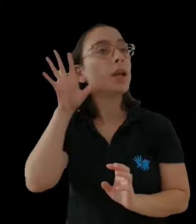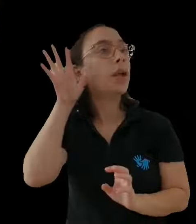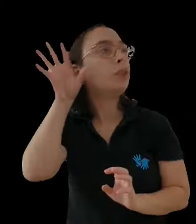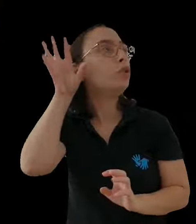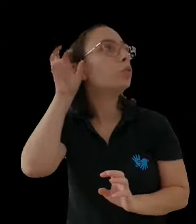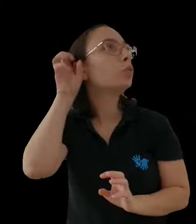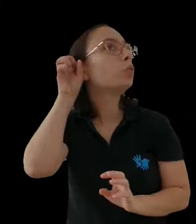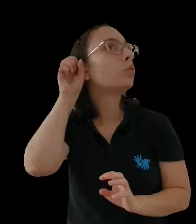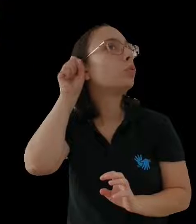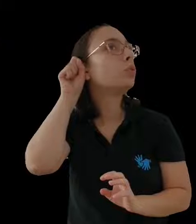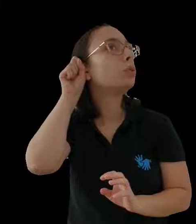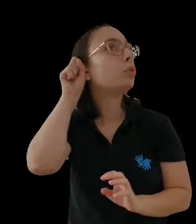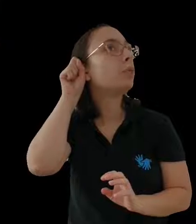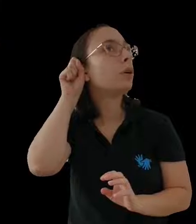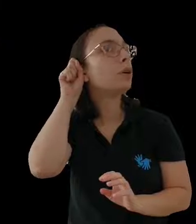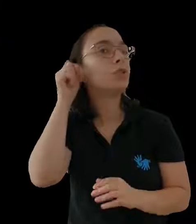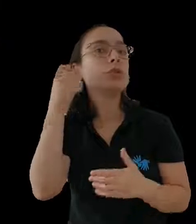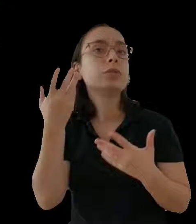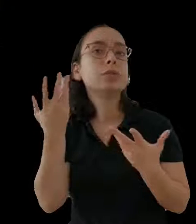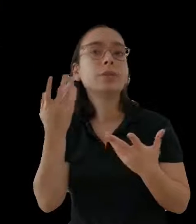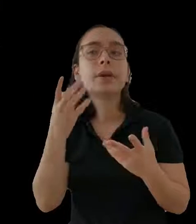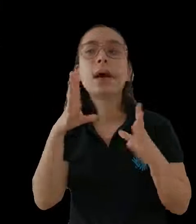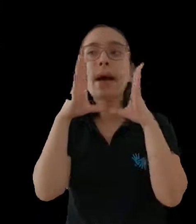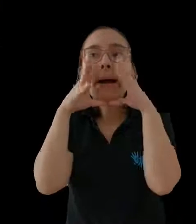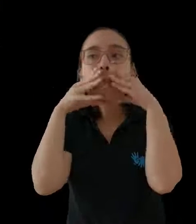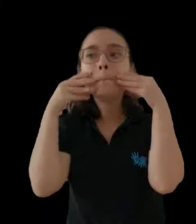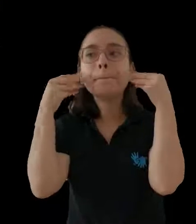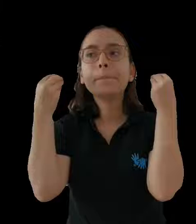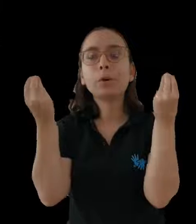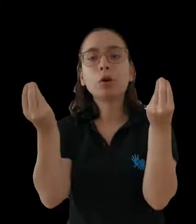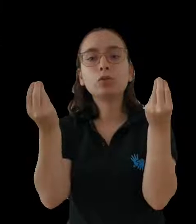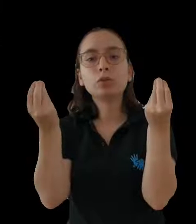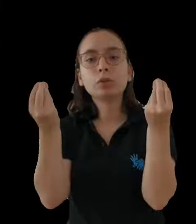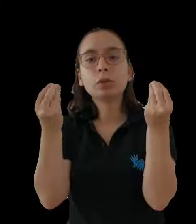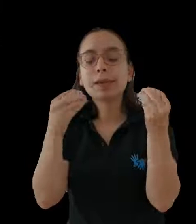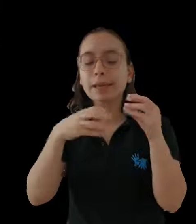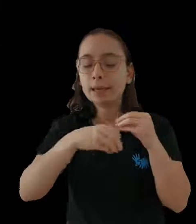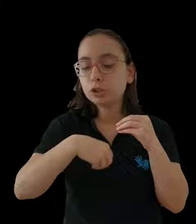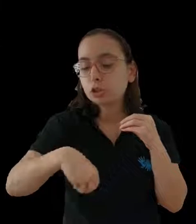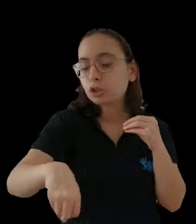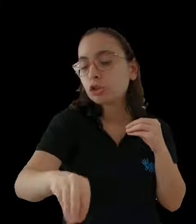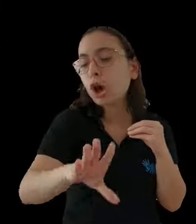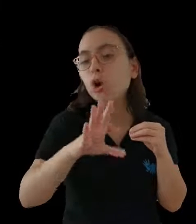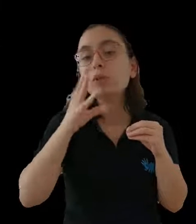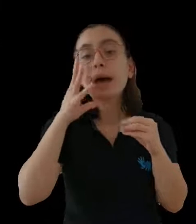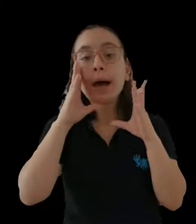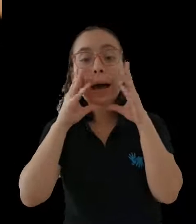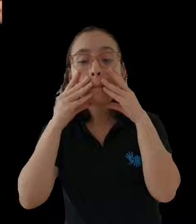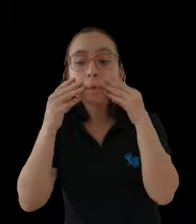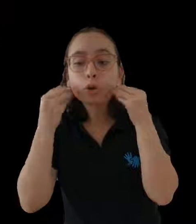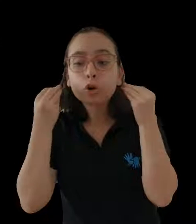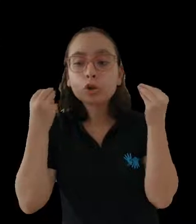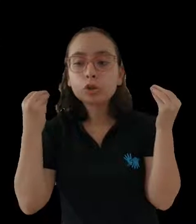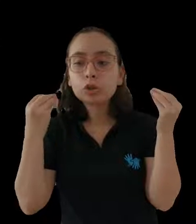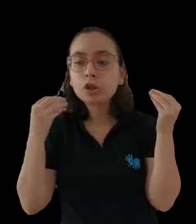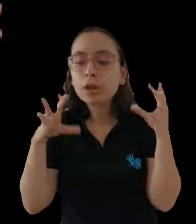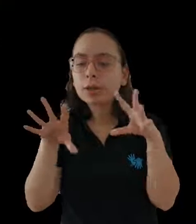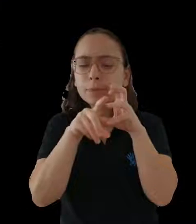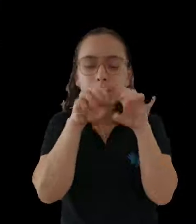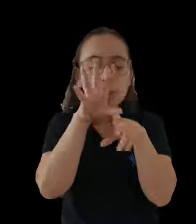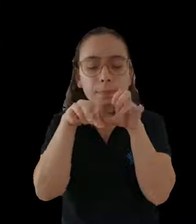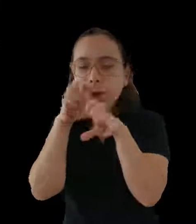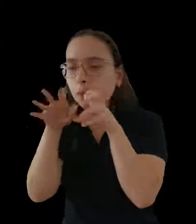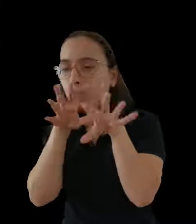Ele escuta uma voz. Adivinha quem é a voz? A raposa. Então ele solta a raposa e a raposa